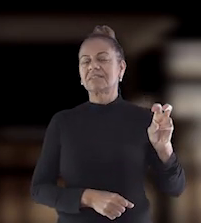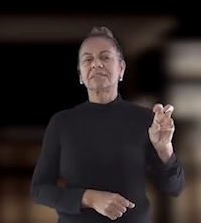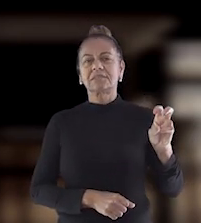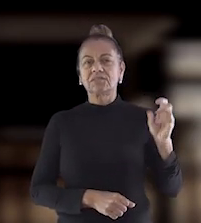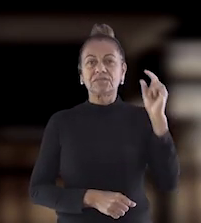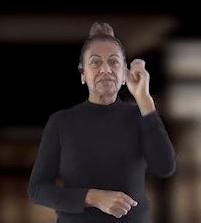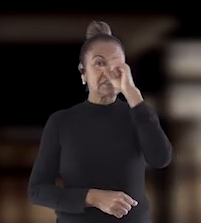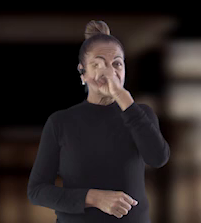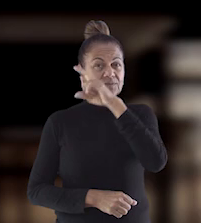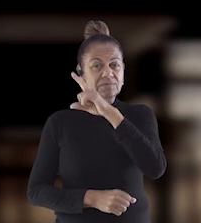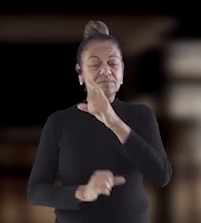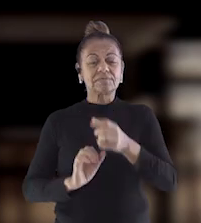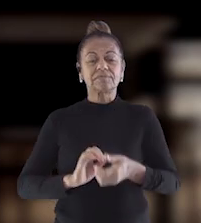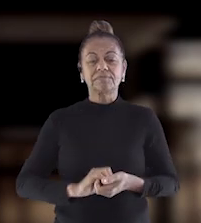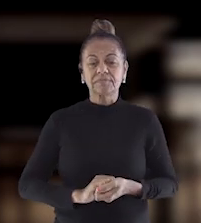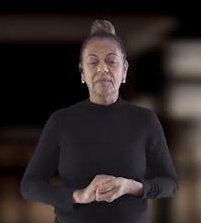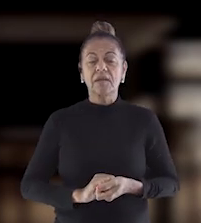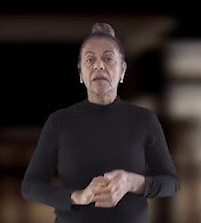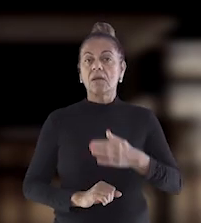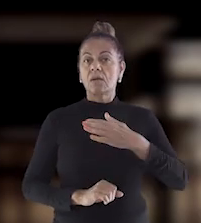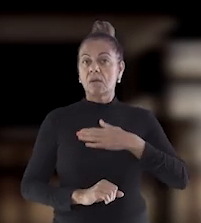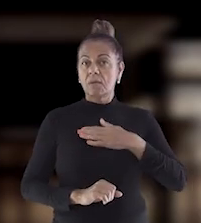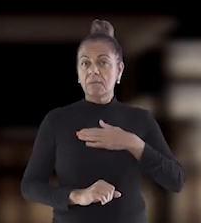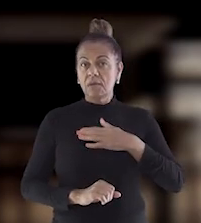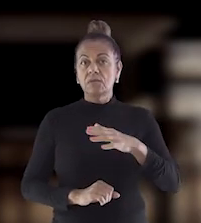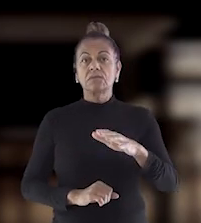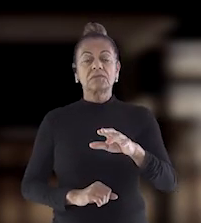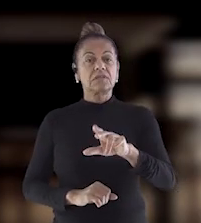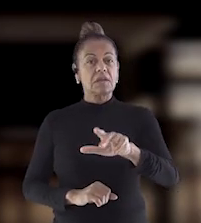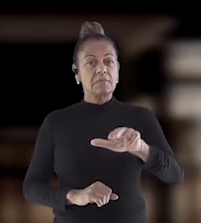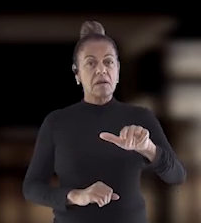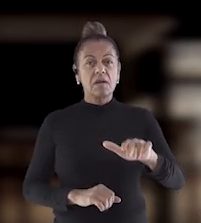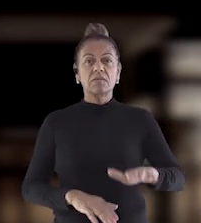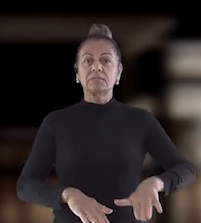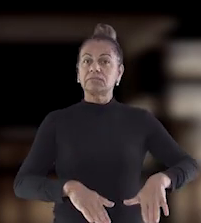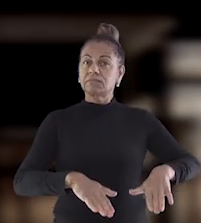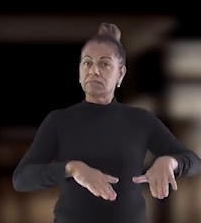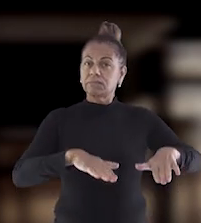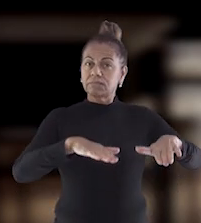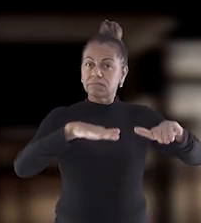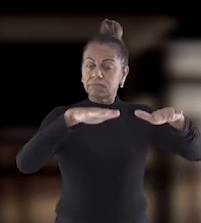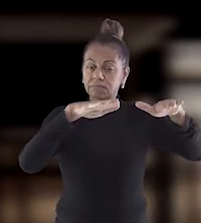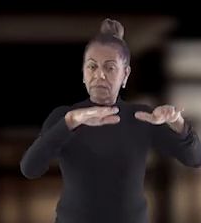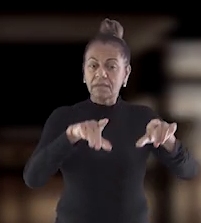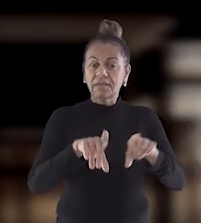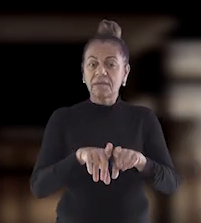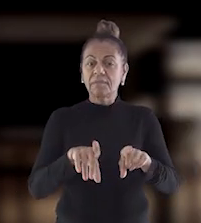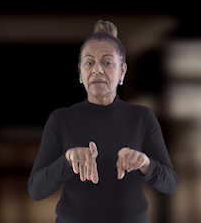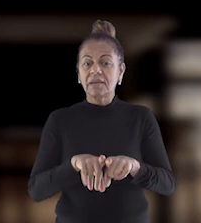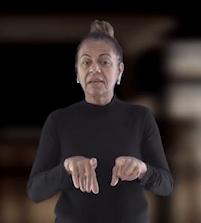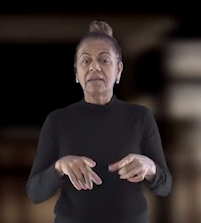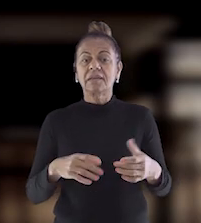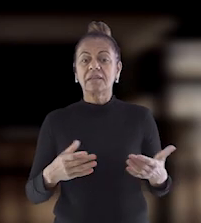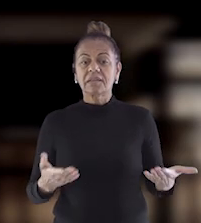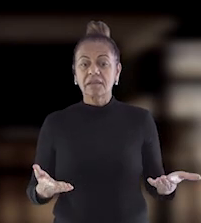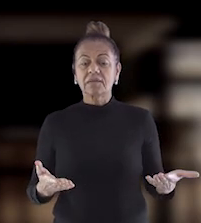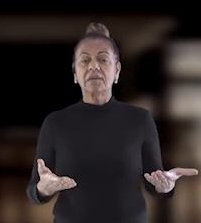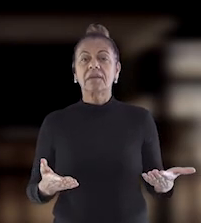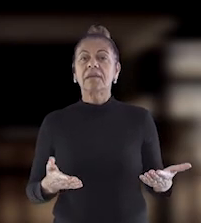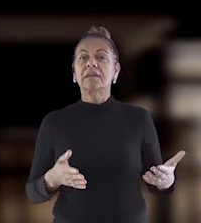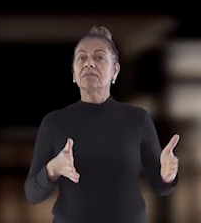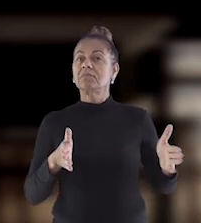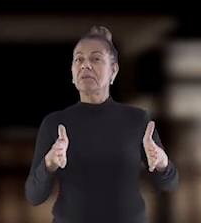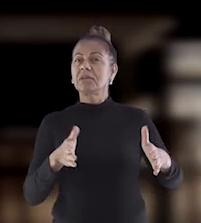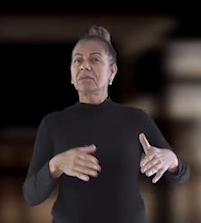anos. E minha mãe continuou, tipo assim, meus irmãos já foram crescendo também, né? E aí